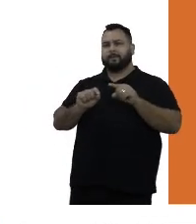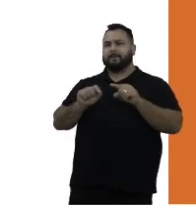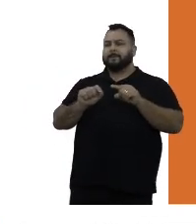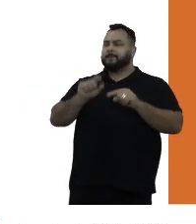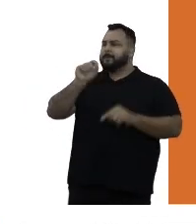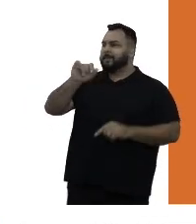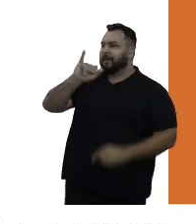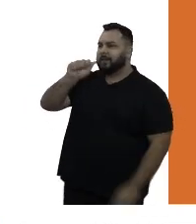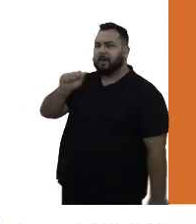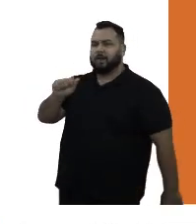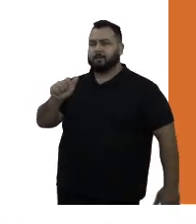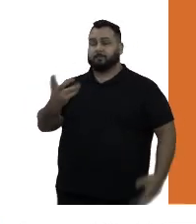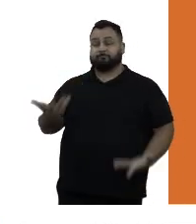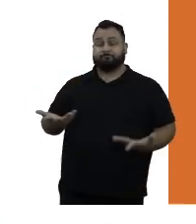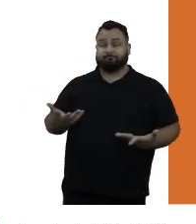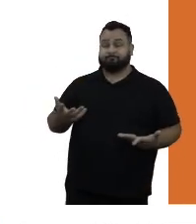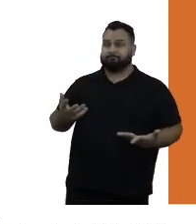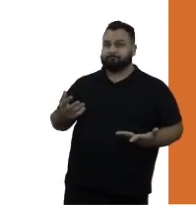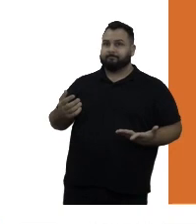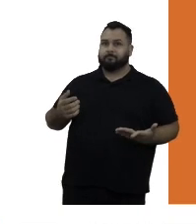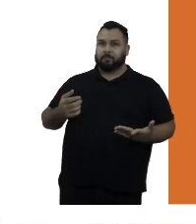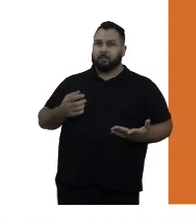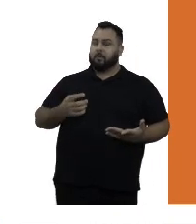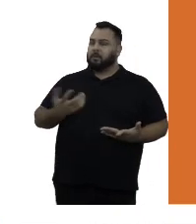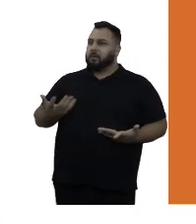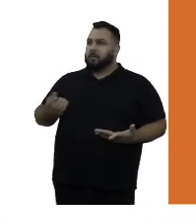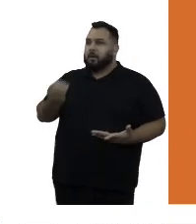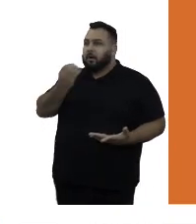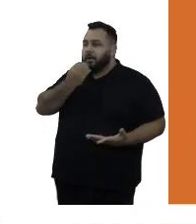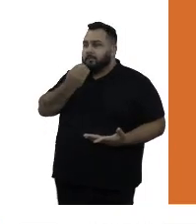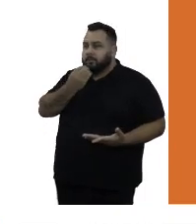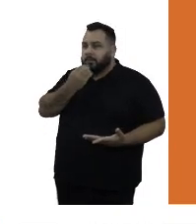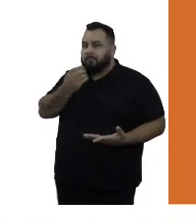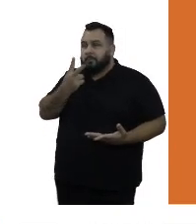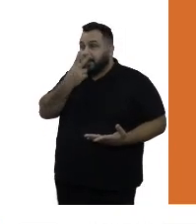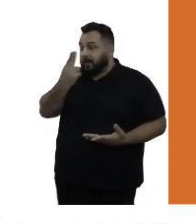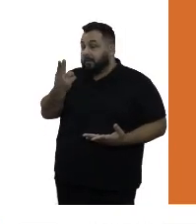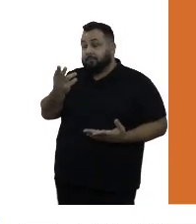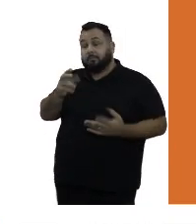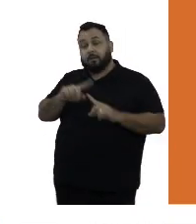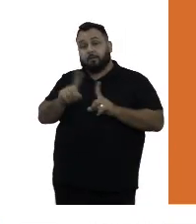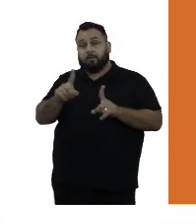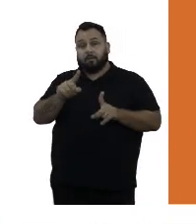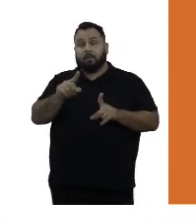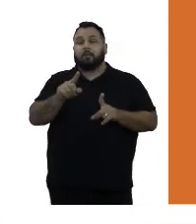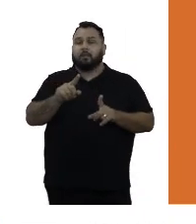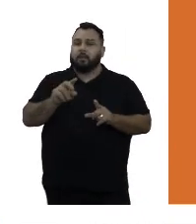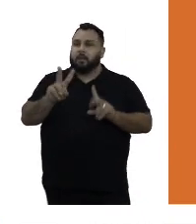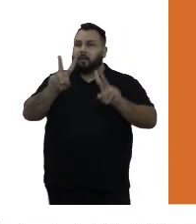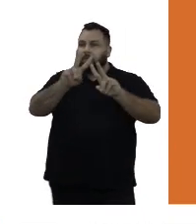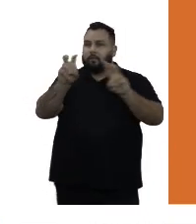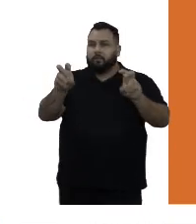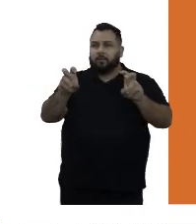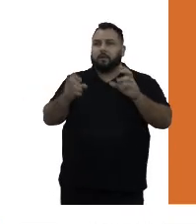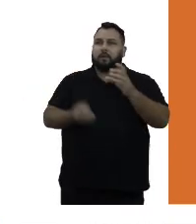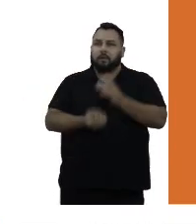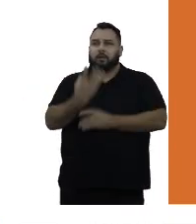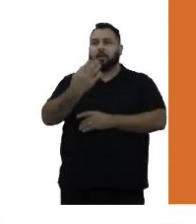inteligência artificial? O mais óbvio que pareça, né? O termo, gente, foi criado, cunhado em